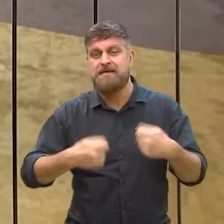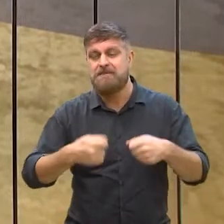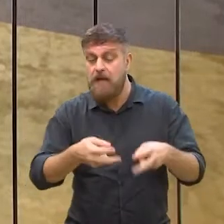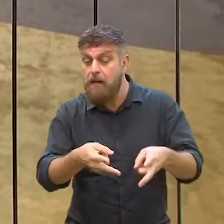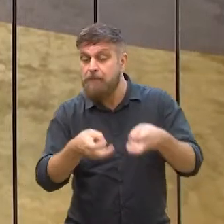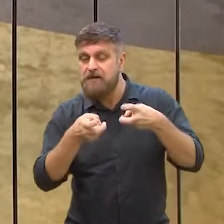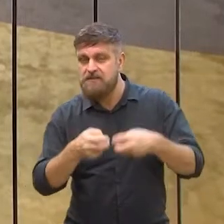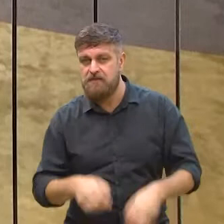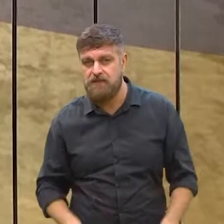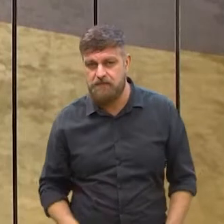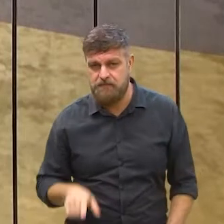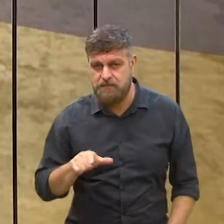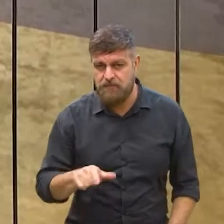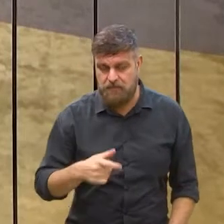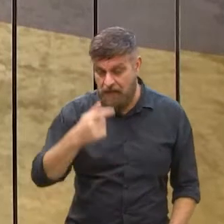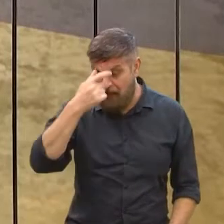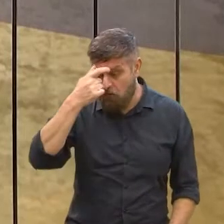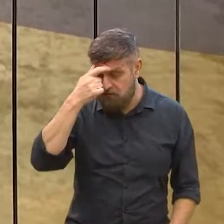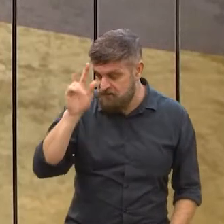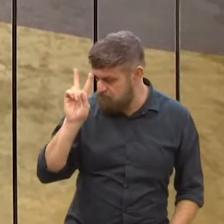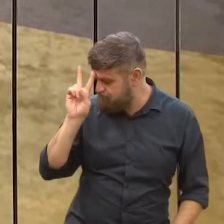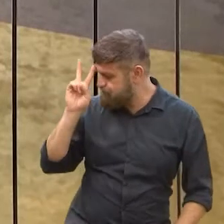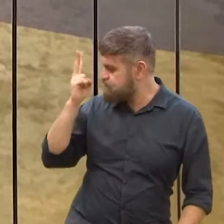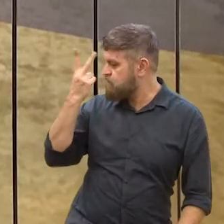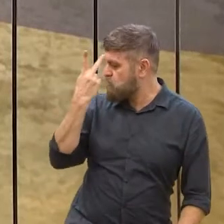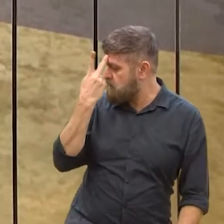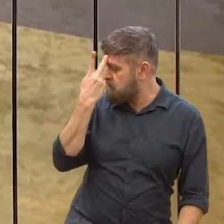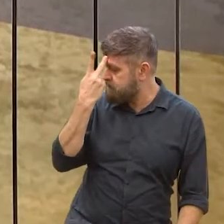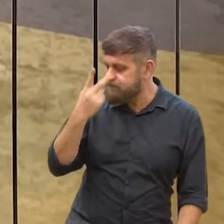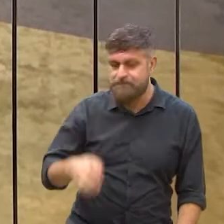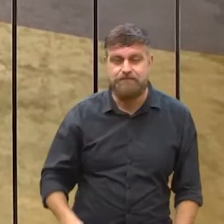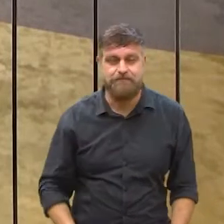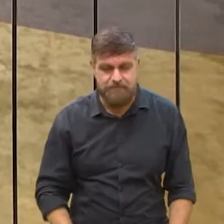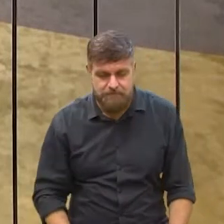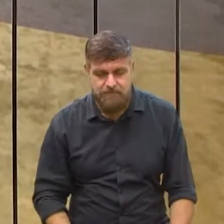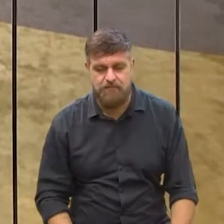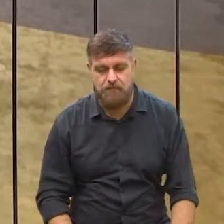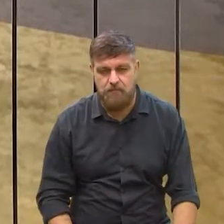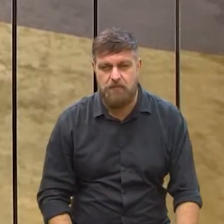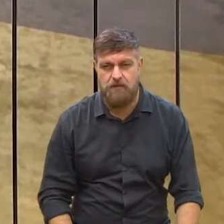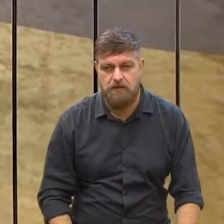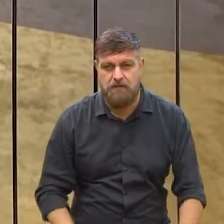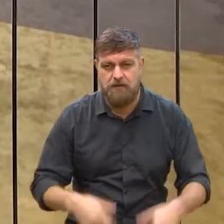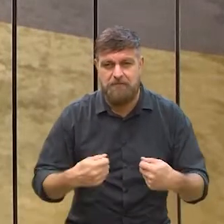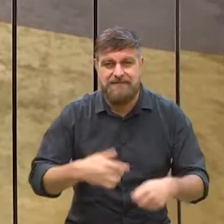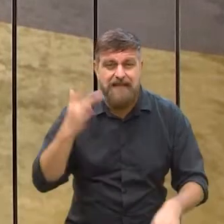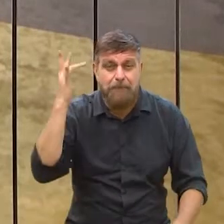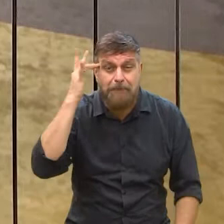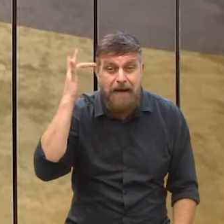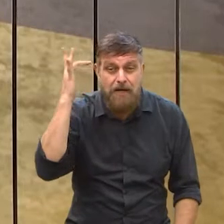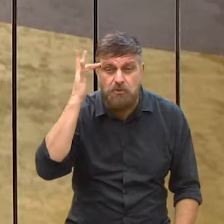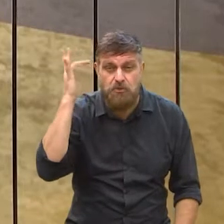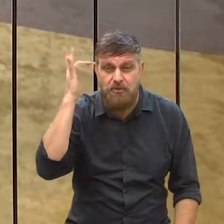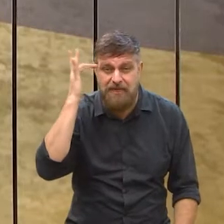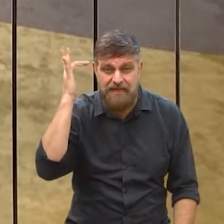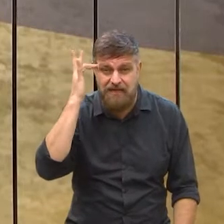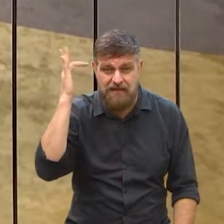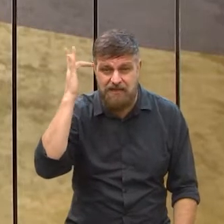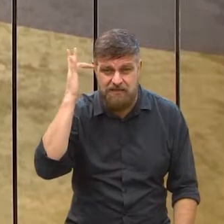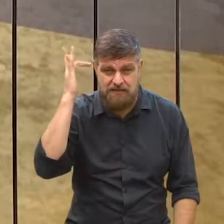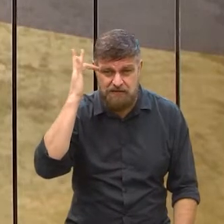tem que mudar a consciência, né? Essa consciência tem que ser amadurecida,